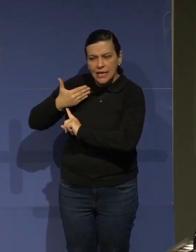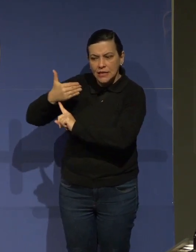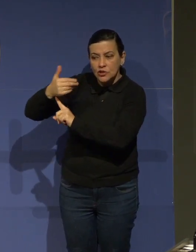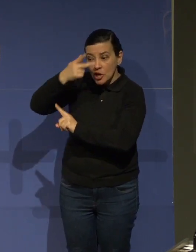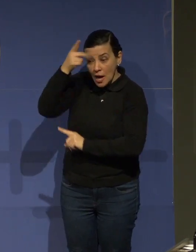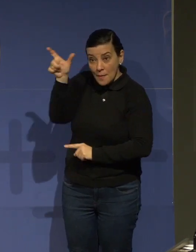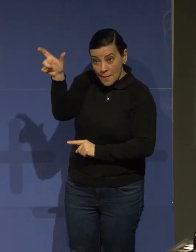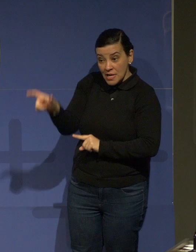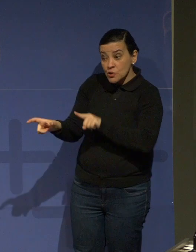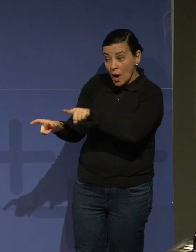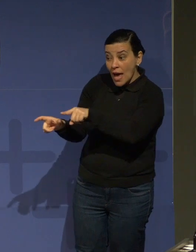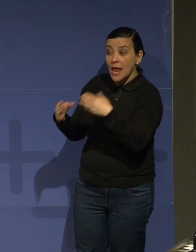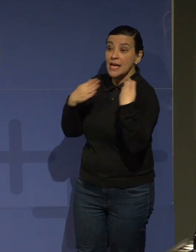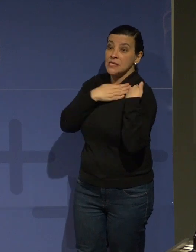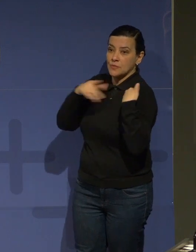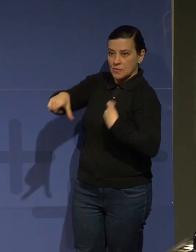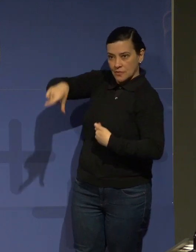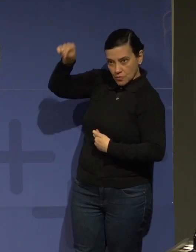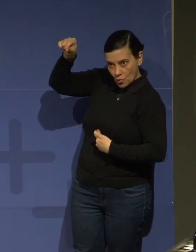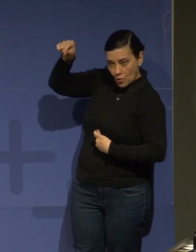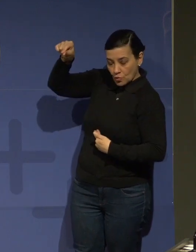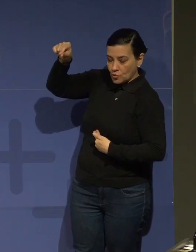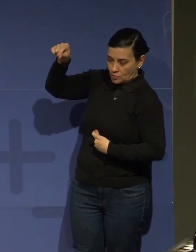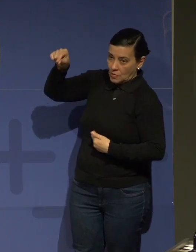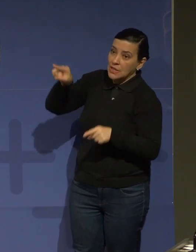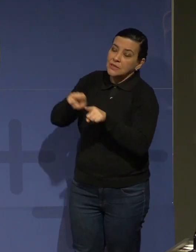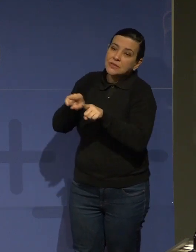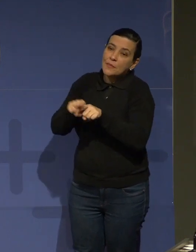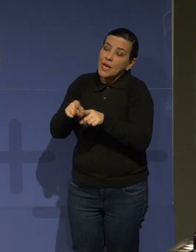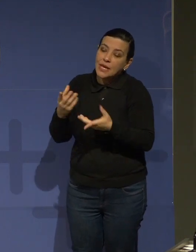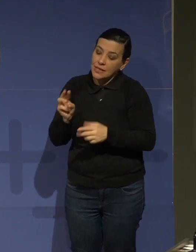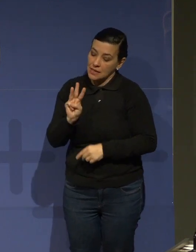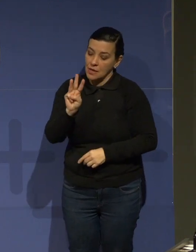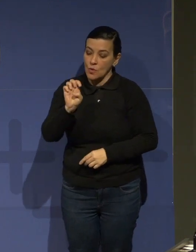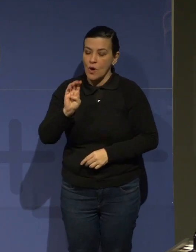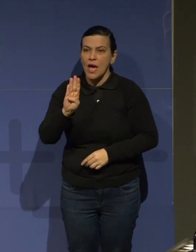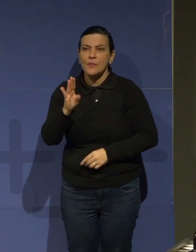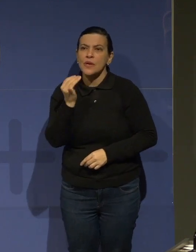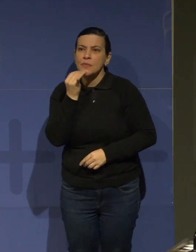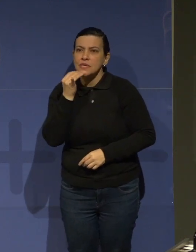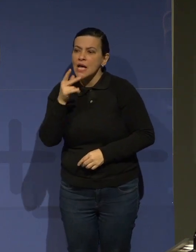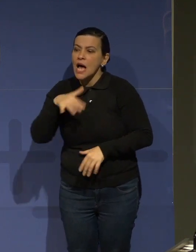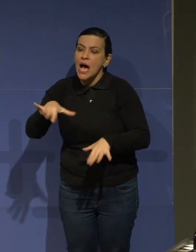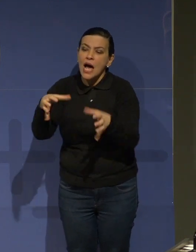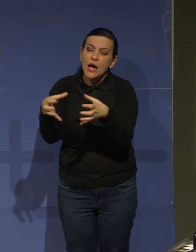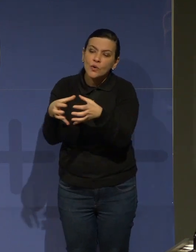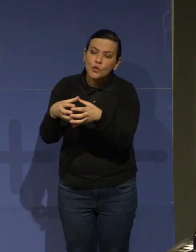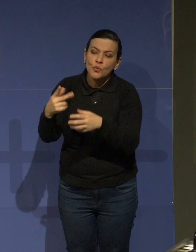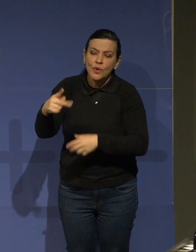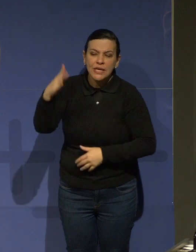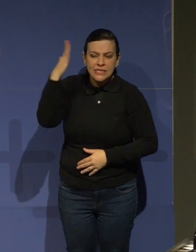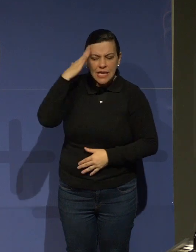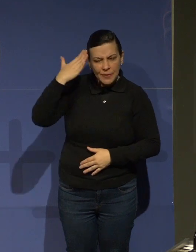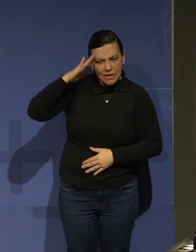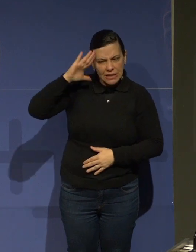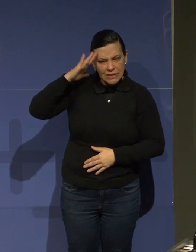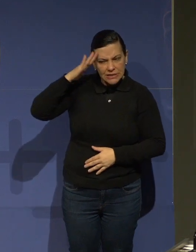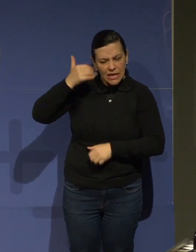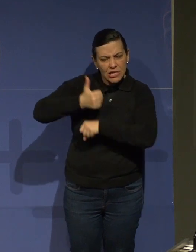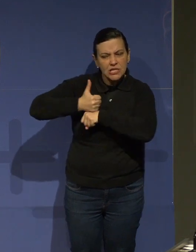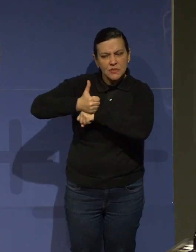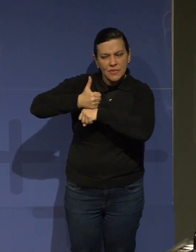isso? Já é diferente do fato de quando você está entrando, por exemplo, na web, quem que vai entender agora ali das diretrizes